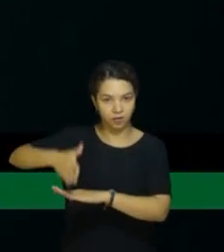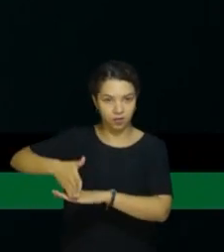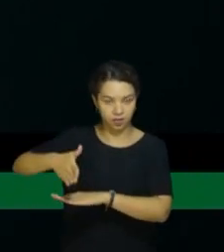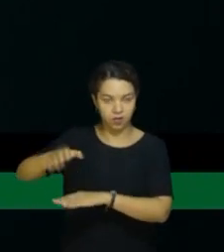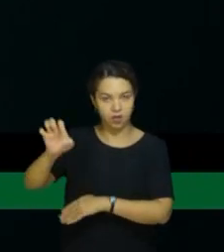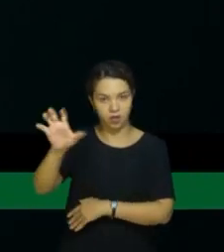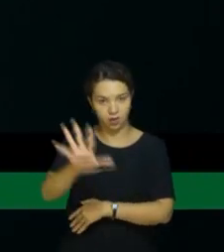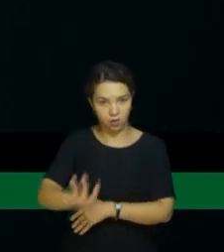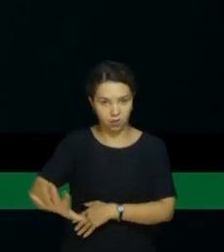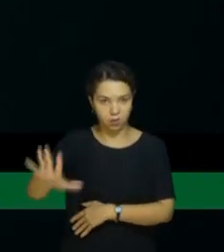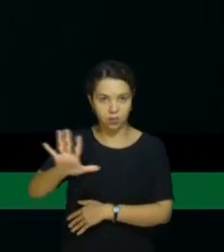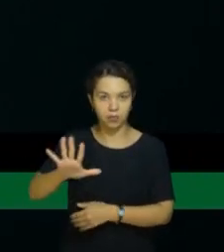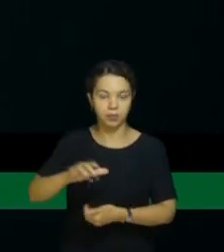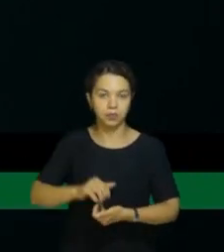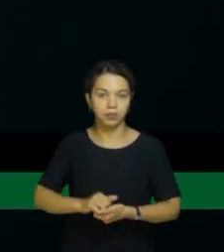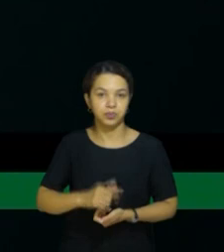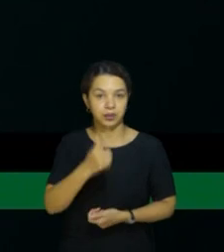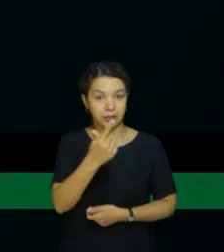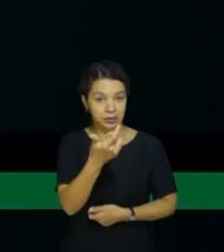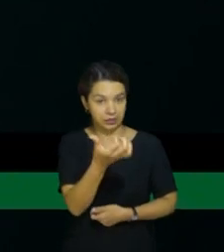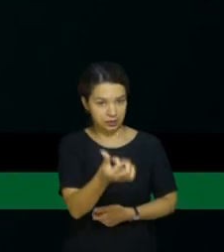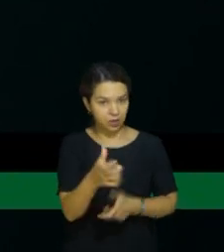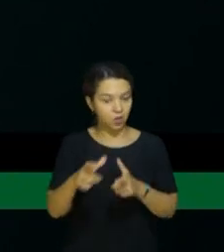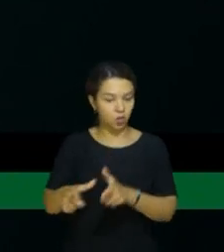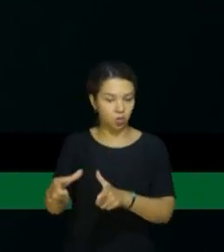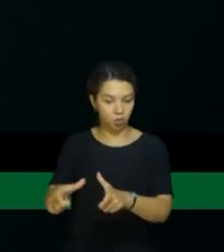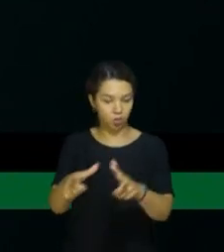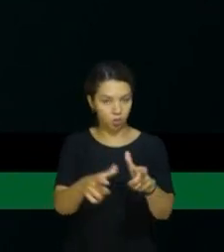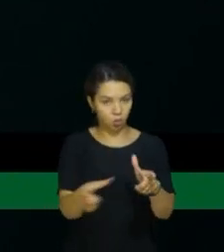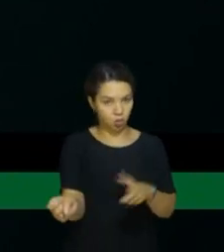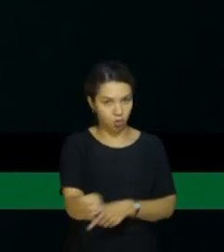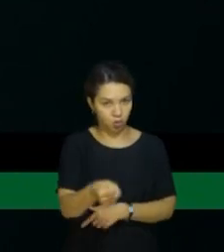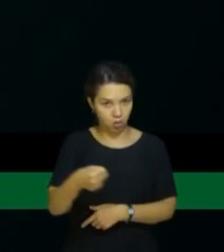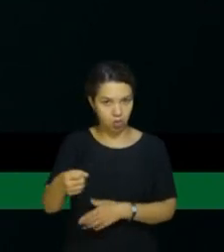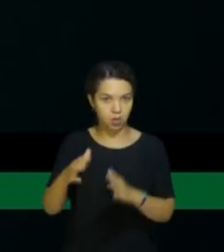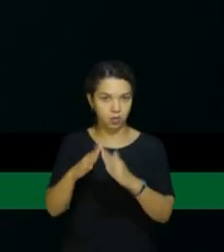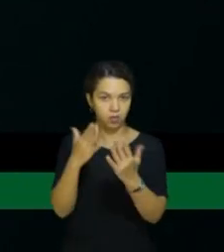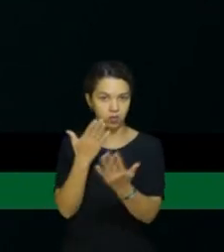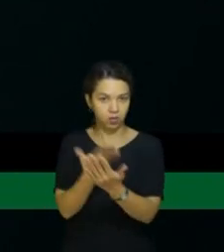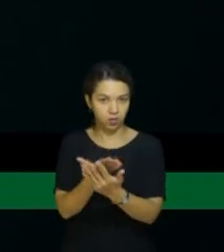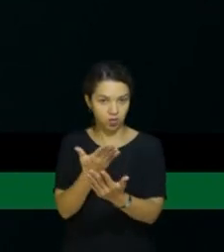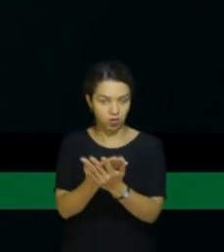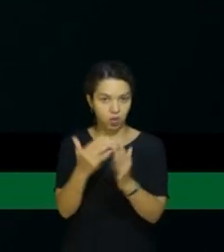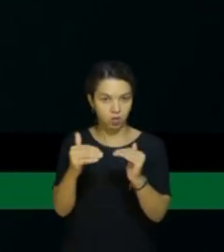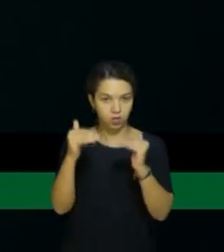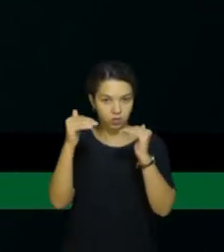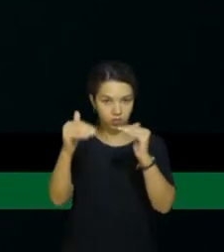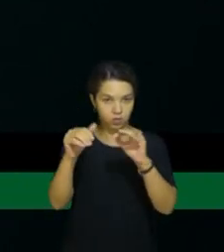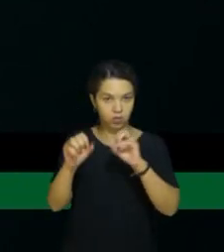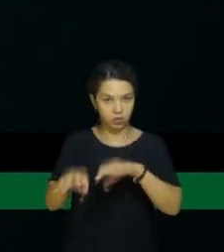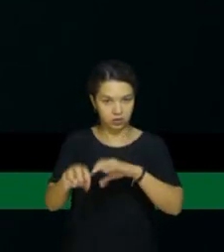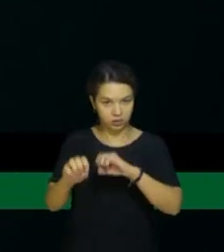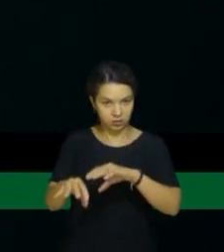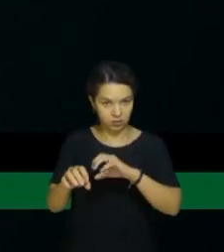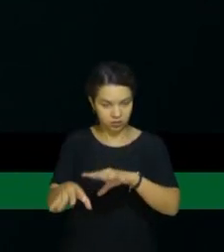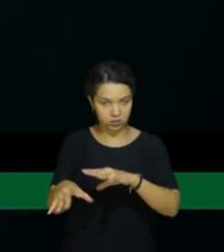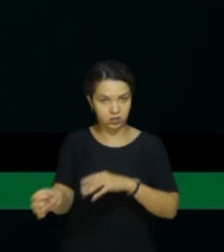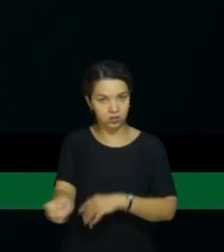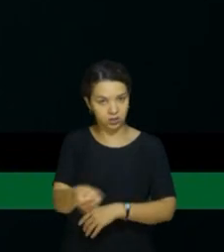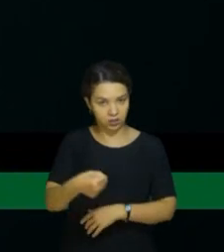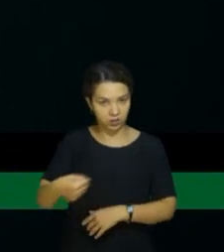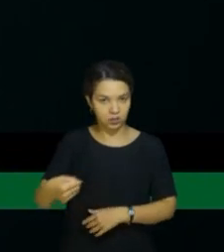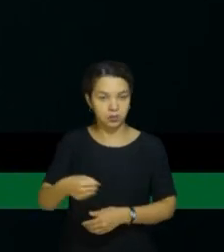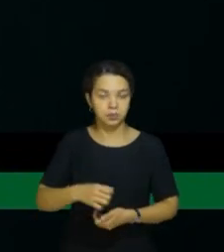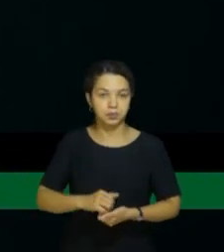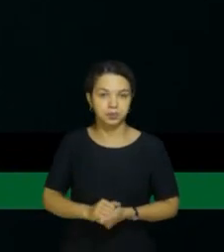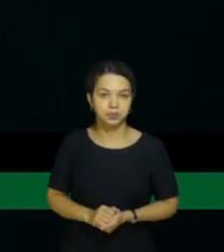16 cervejarias e mais a escola superior de cerveja e Malt nossos objetivos institucionais são entre